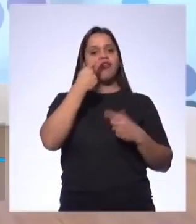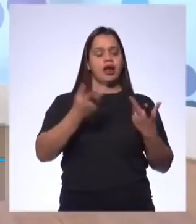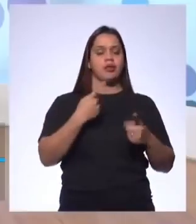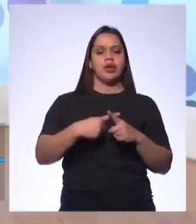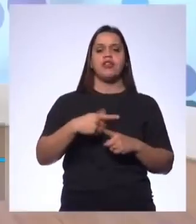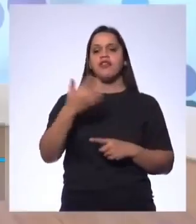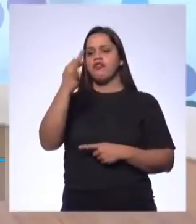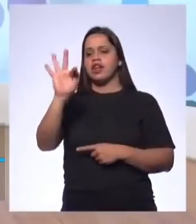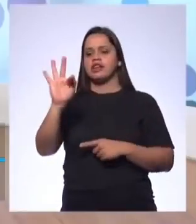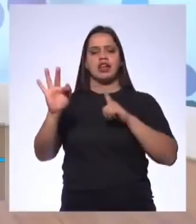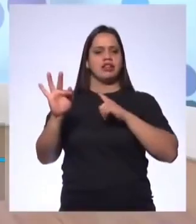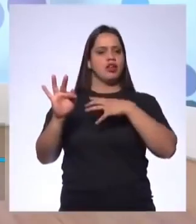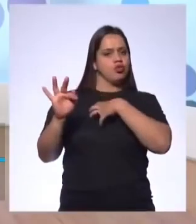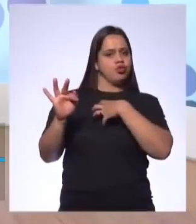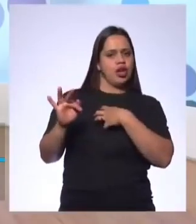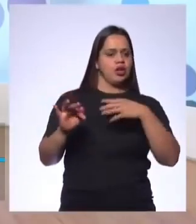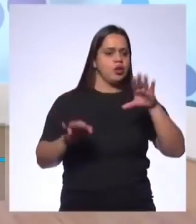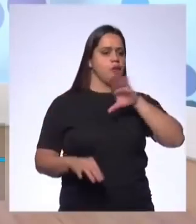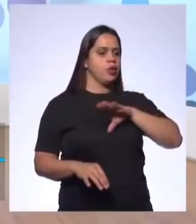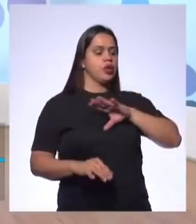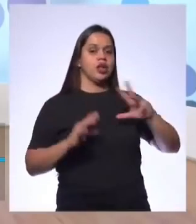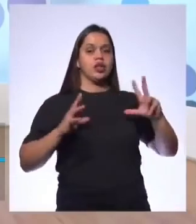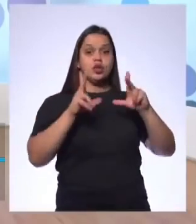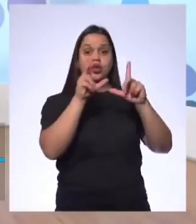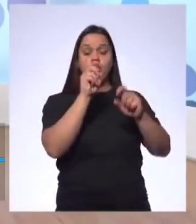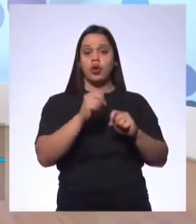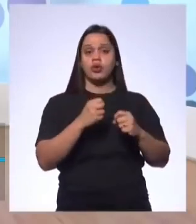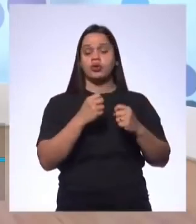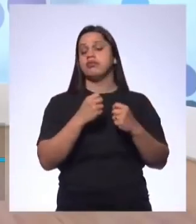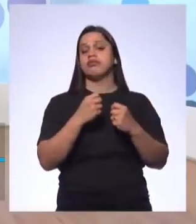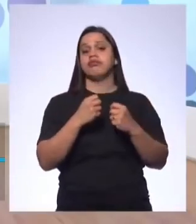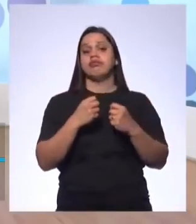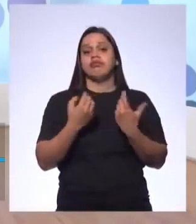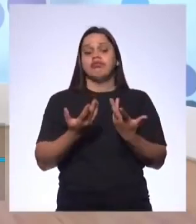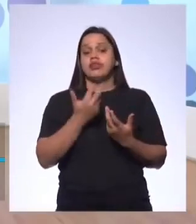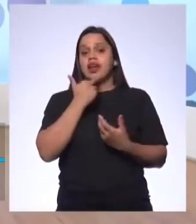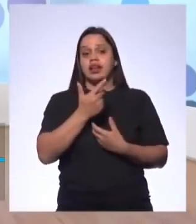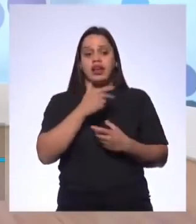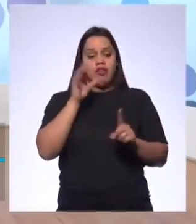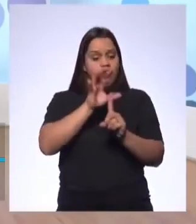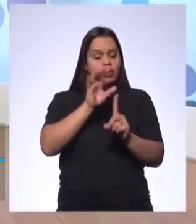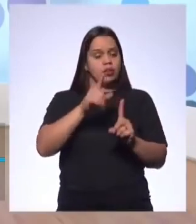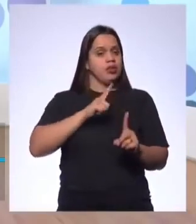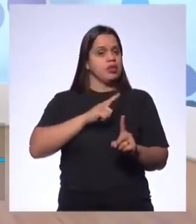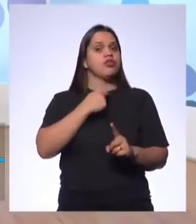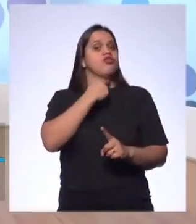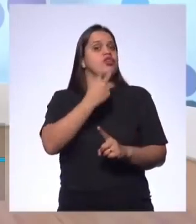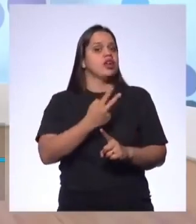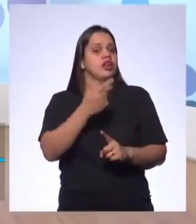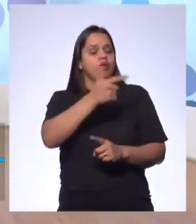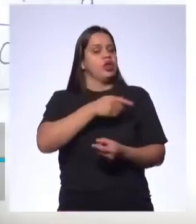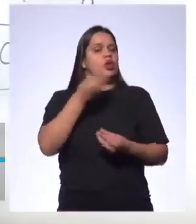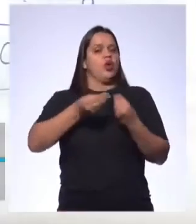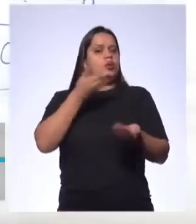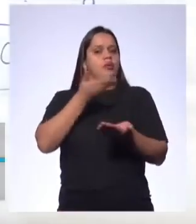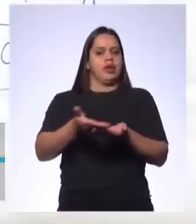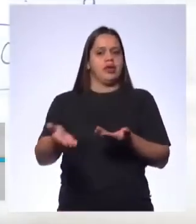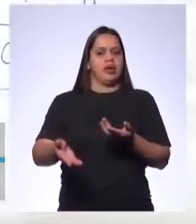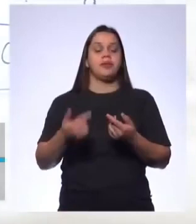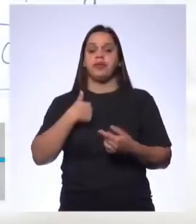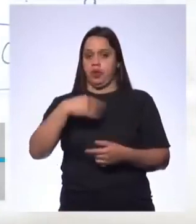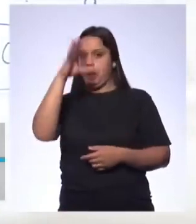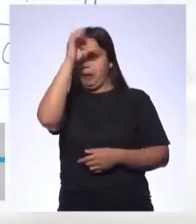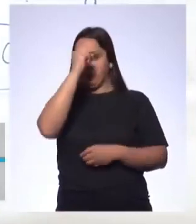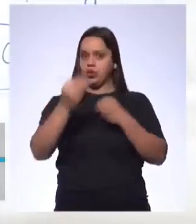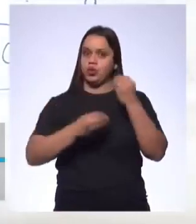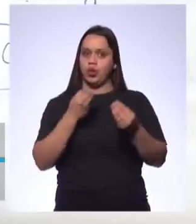Então, todas as línguas que você fala vão influenciar ali para que você tenha um sotaque. Não tem como você perder, né? Não tem como perder. E eu aprendi